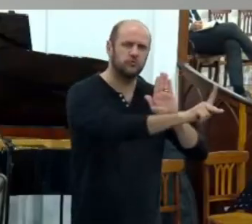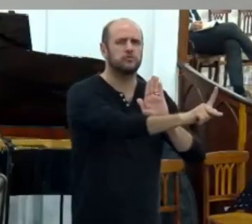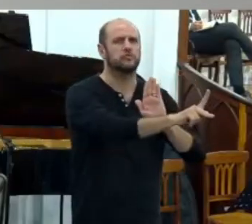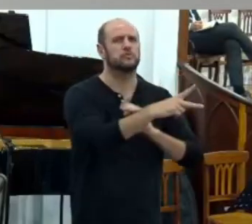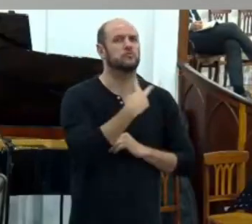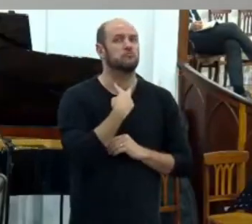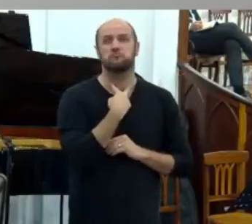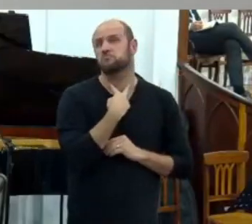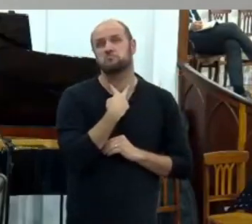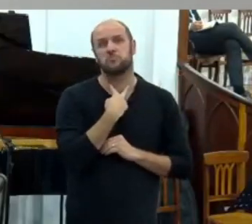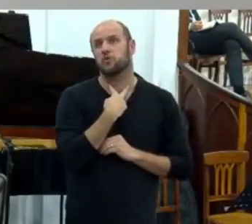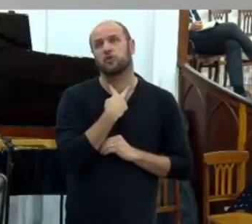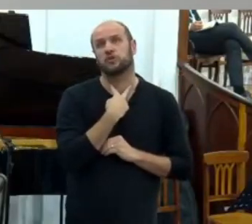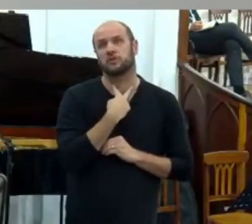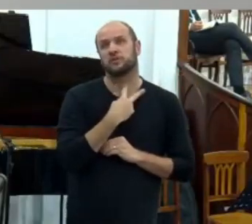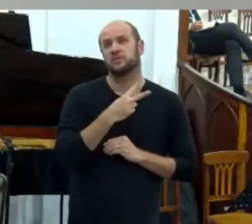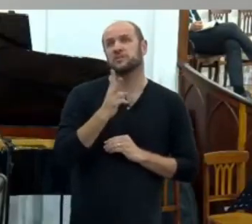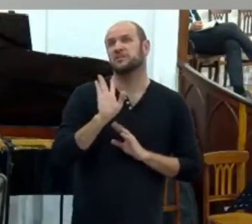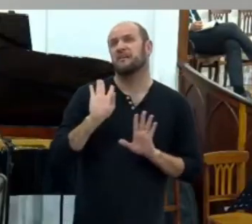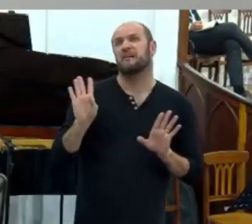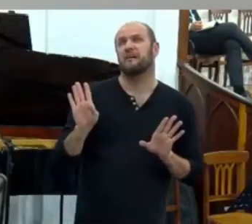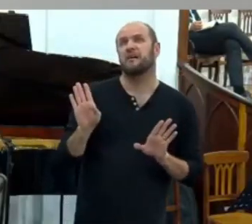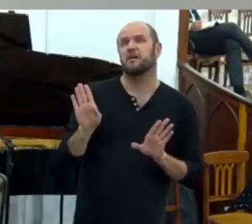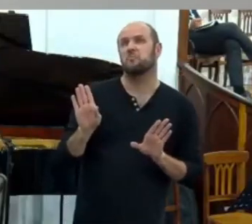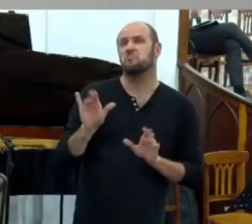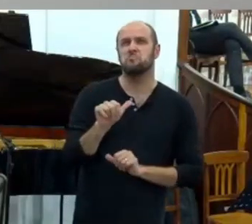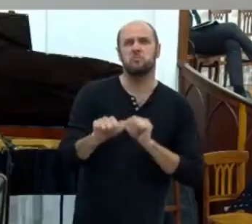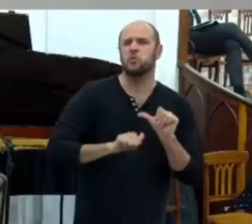não deve ser visto como obsoleto.